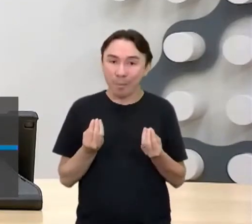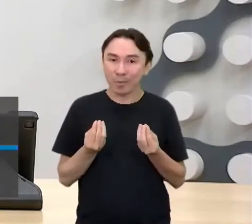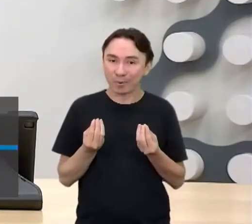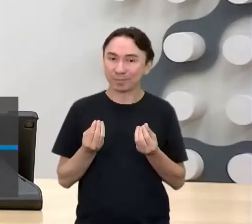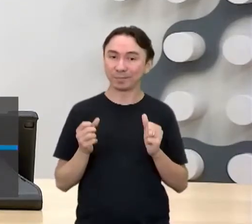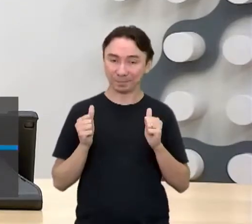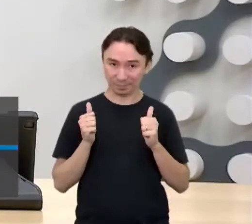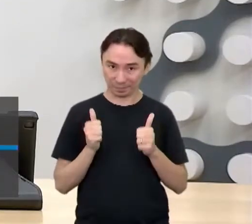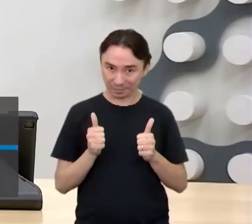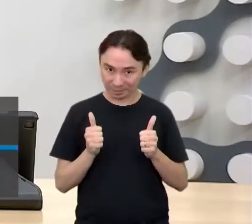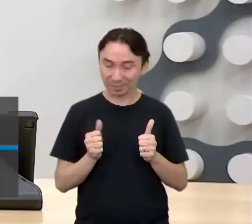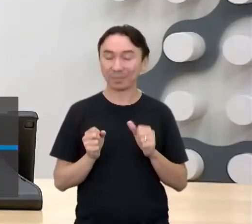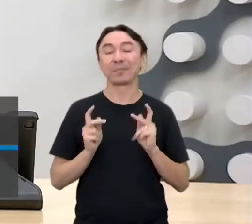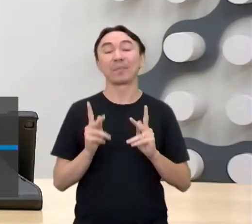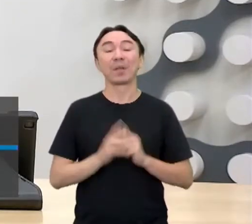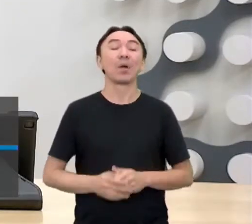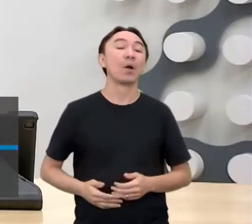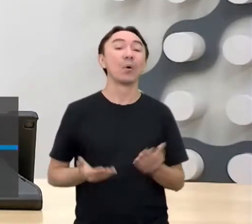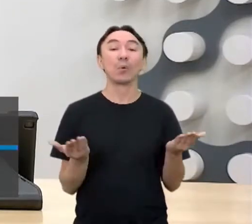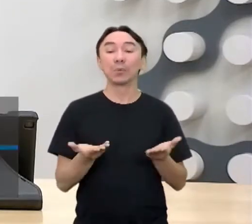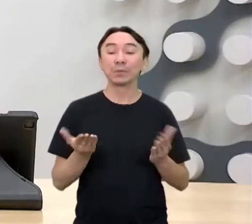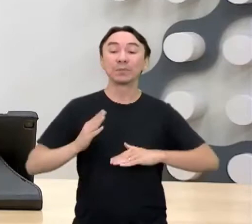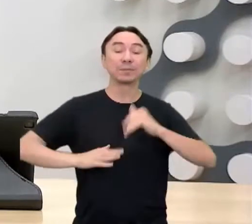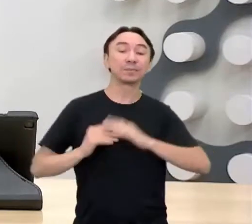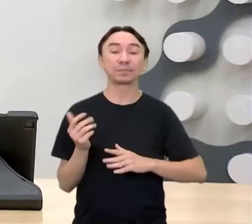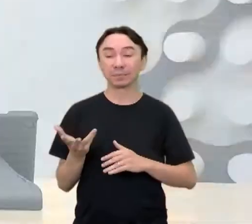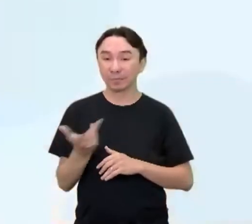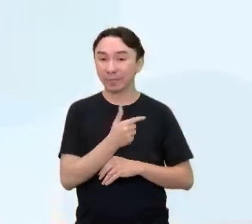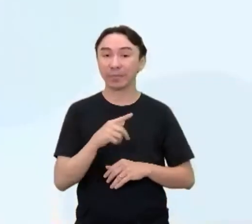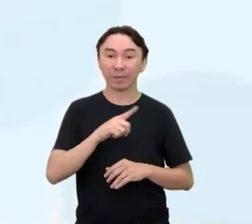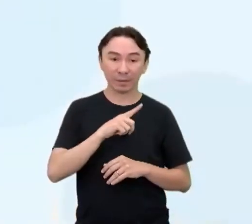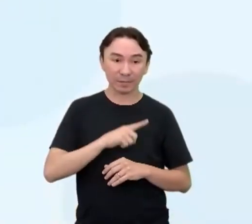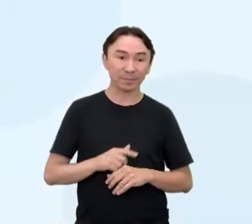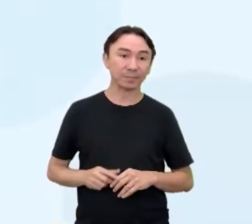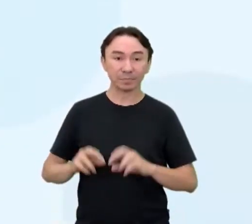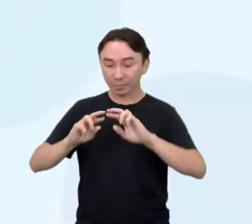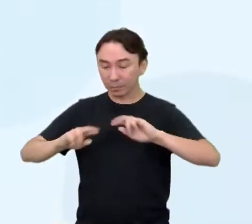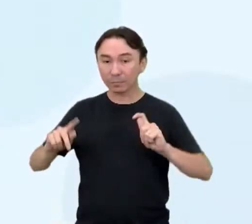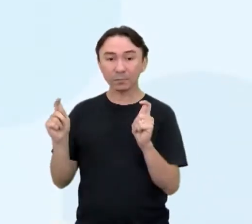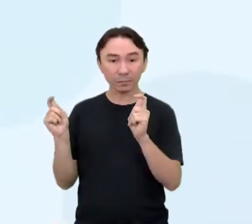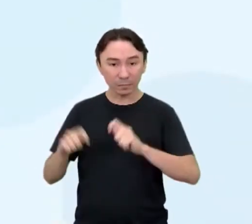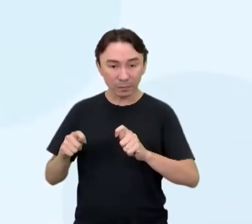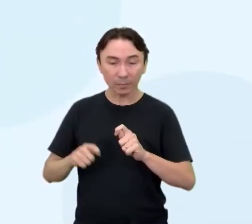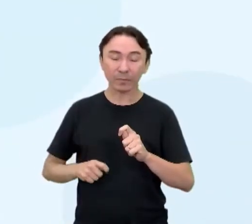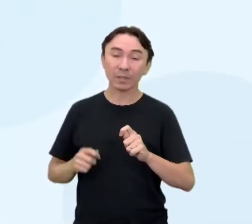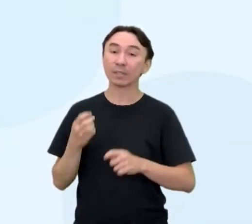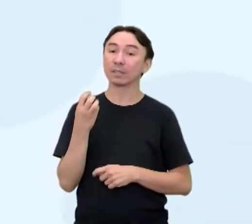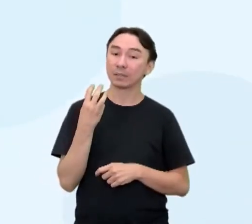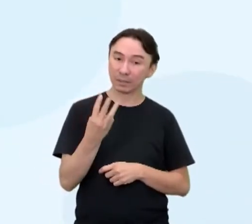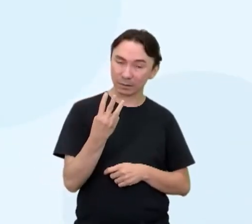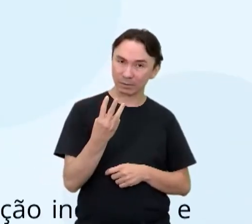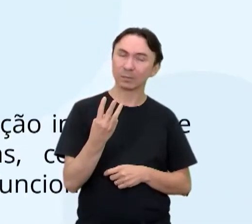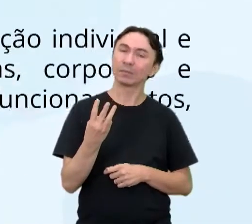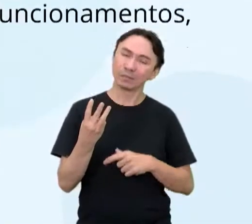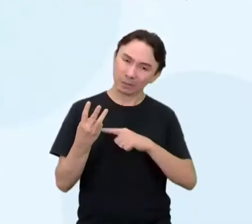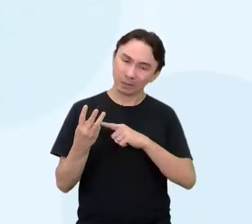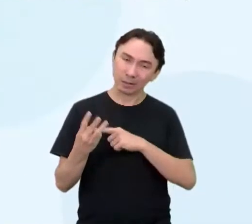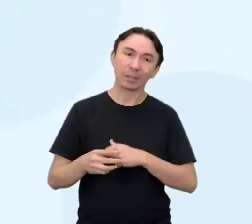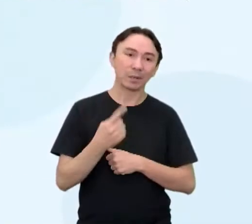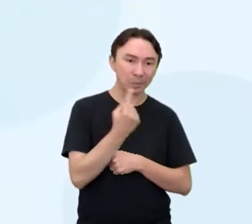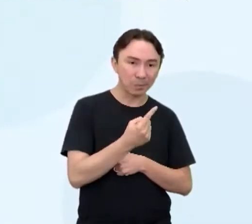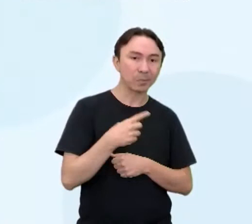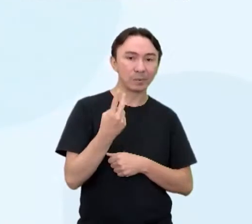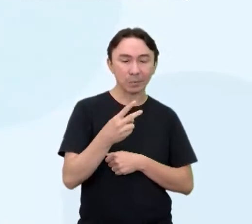A habilidade de hoje, nós vamos trabalhar aí com a competência 3. Vocês sabem que são 3 competências, a 1, a 2 e a 3, e a gente